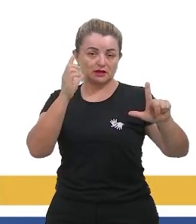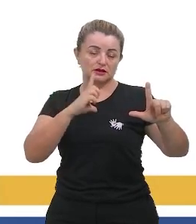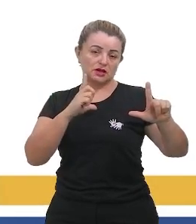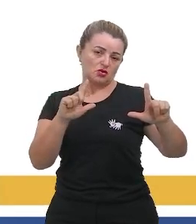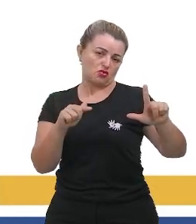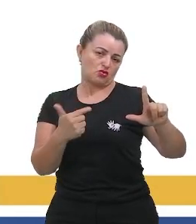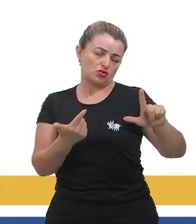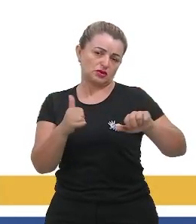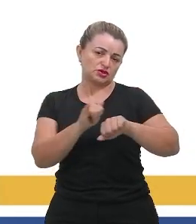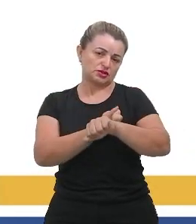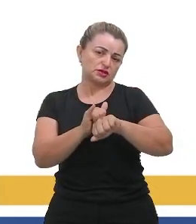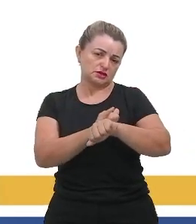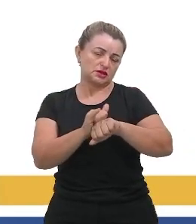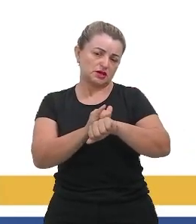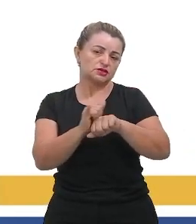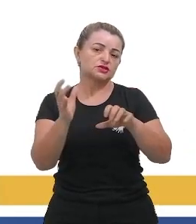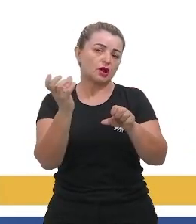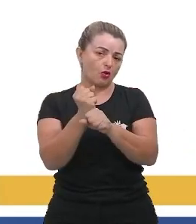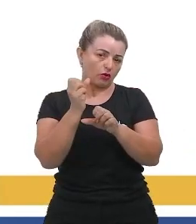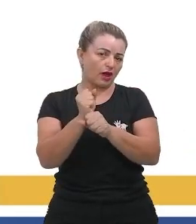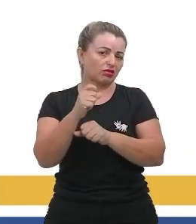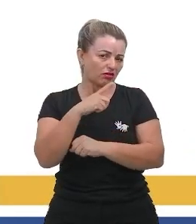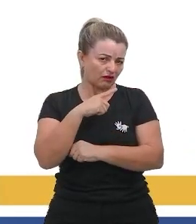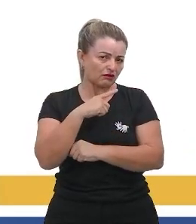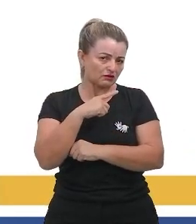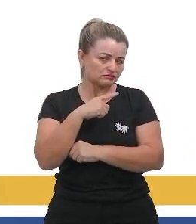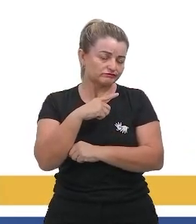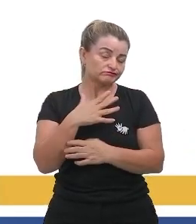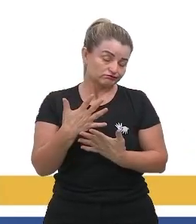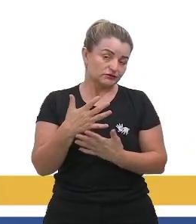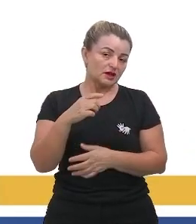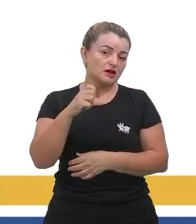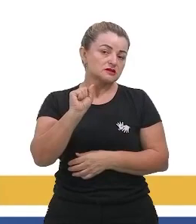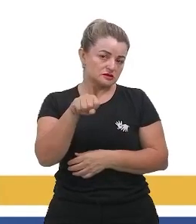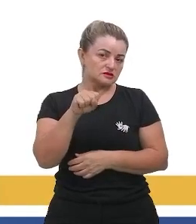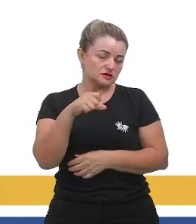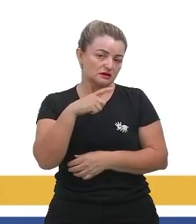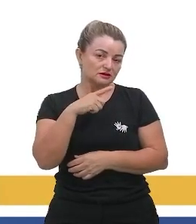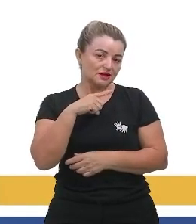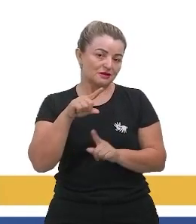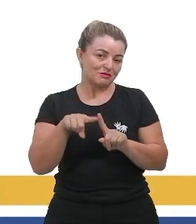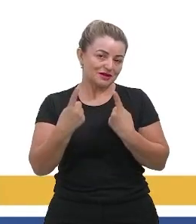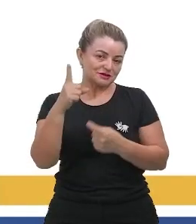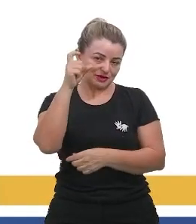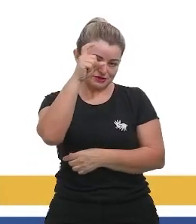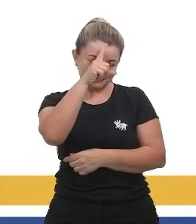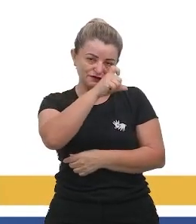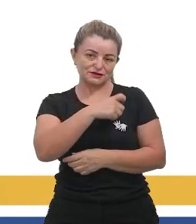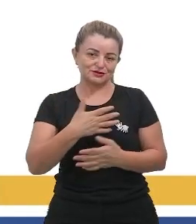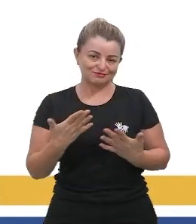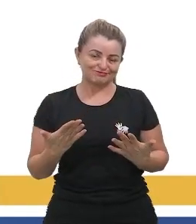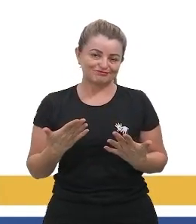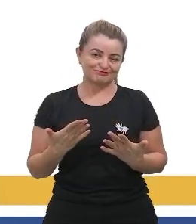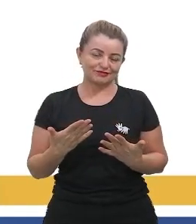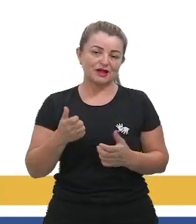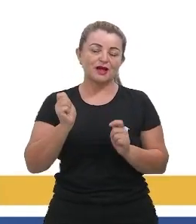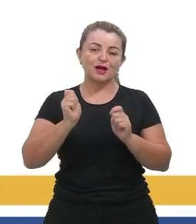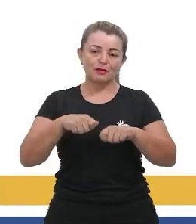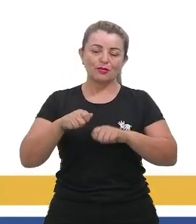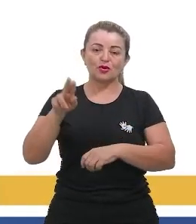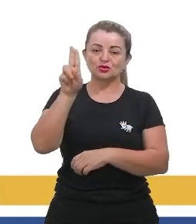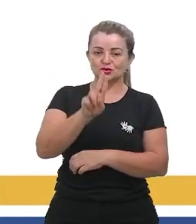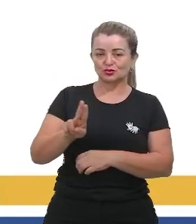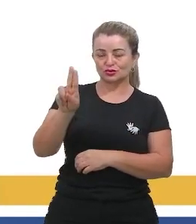maneira de fazer esse cálculo? Existe uma maneira mais complicadinha um pouquinho, né? Lembra que eu falei que ela pode chegar ao nível 3. Eu posso utilizar a